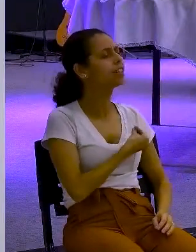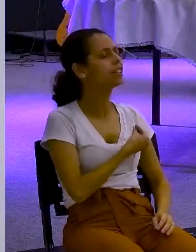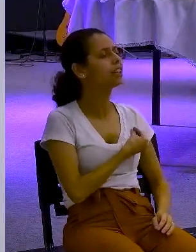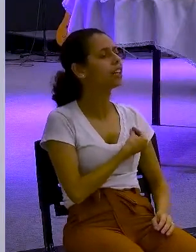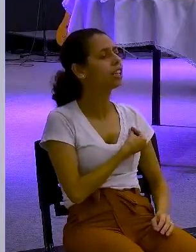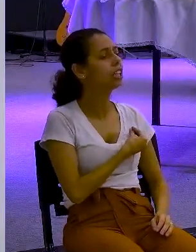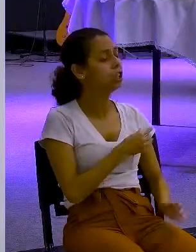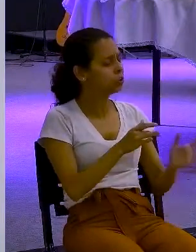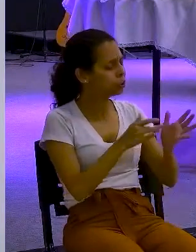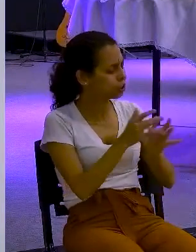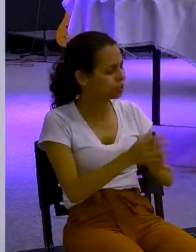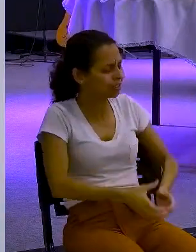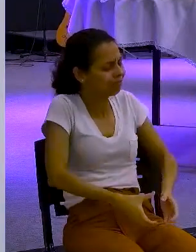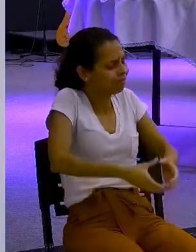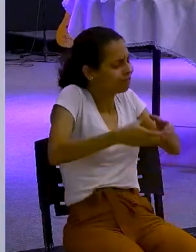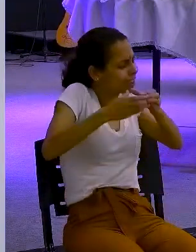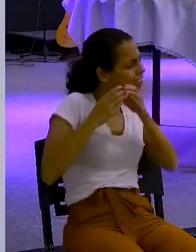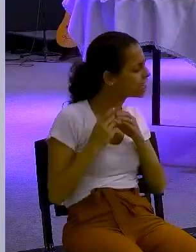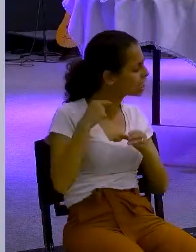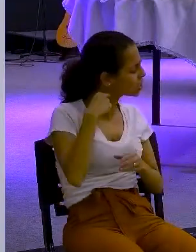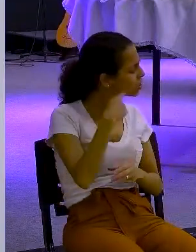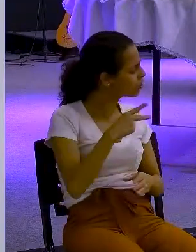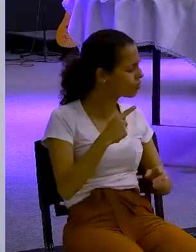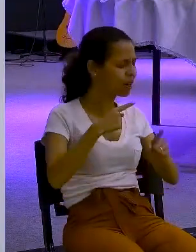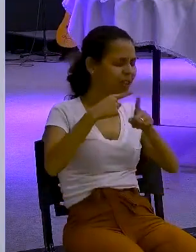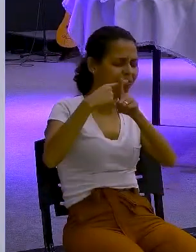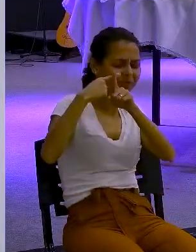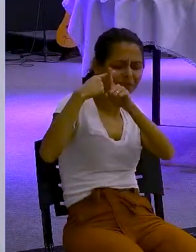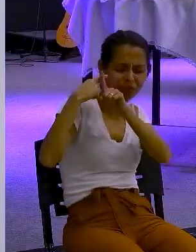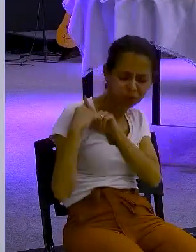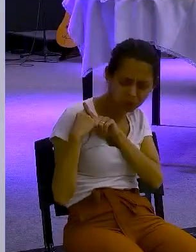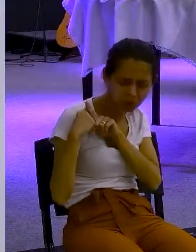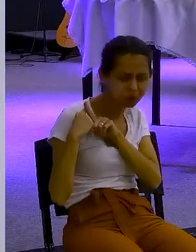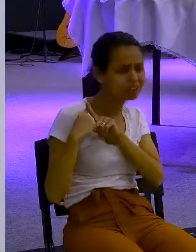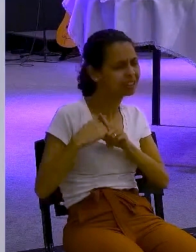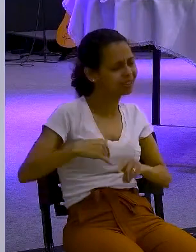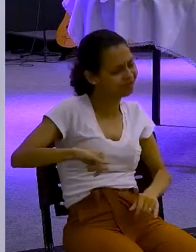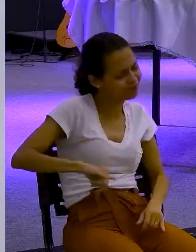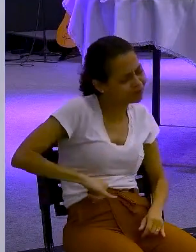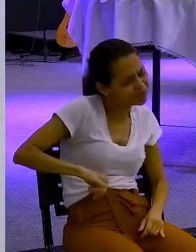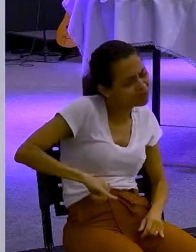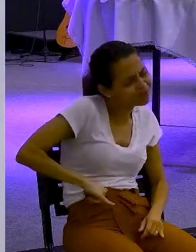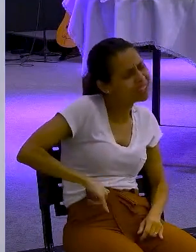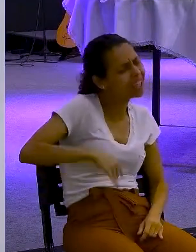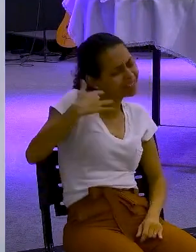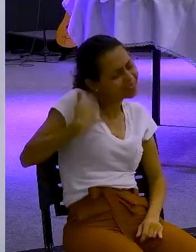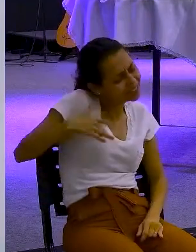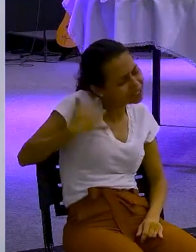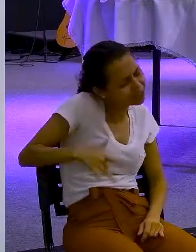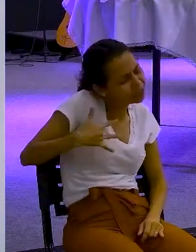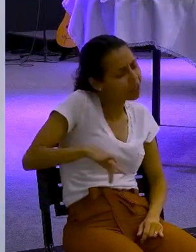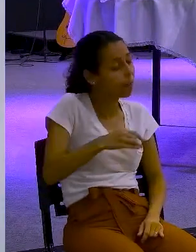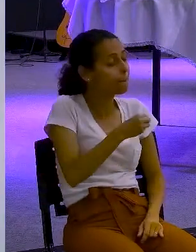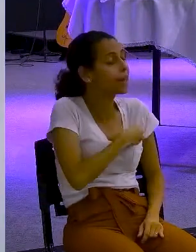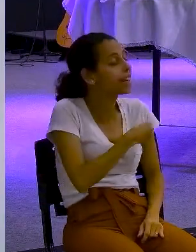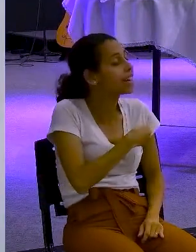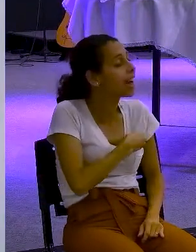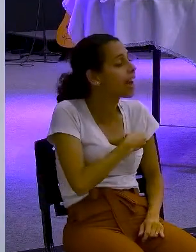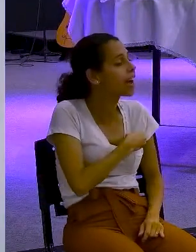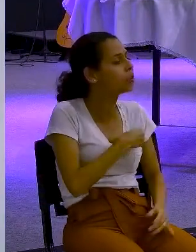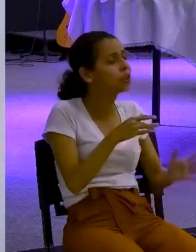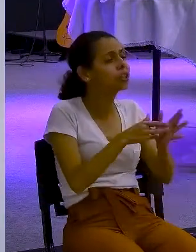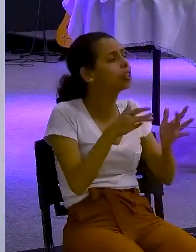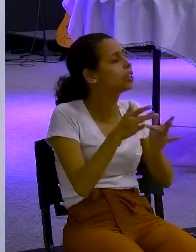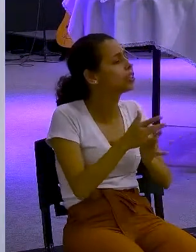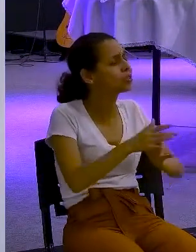carrega os seus fardos, o Jesus que leva sobre Ele as dores e a punição do seu pecado, Ele está